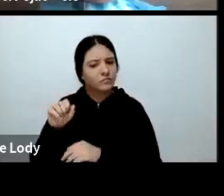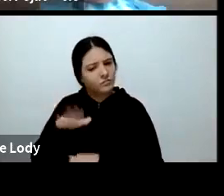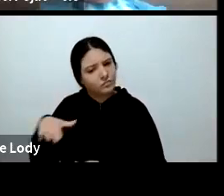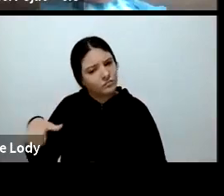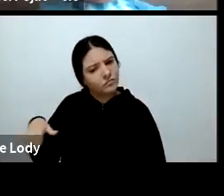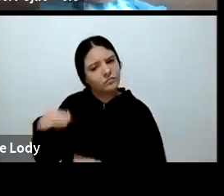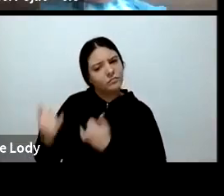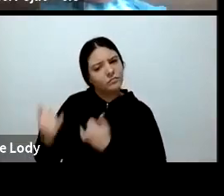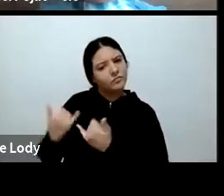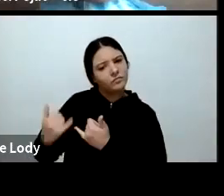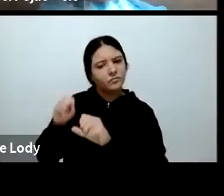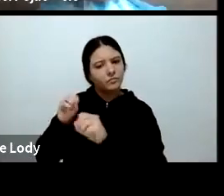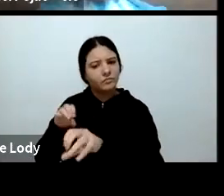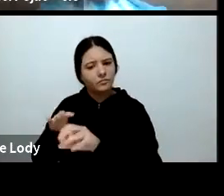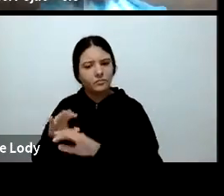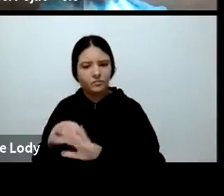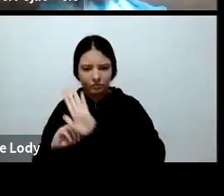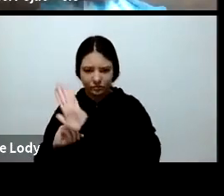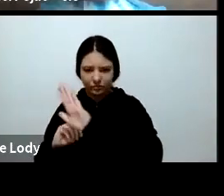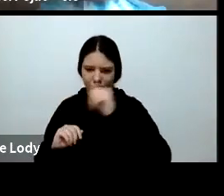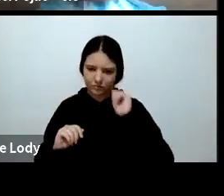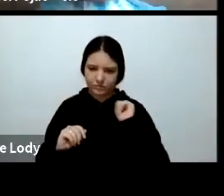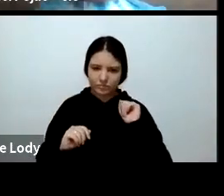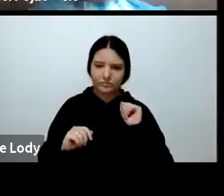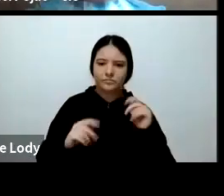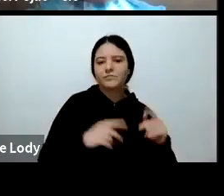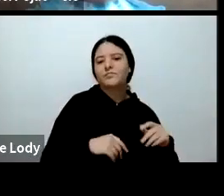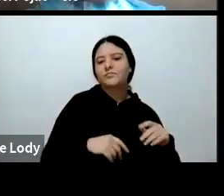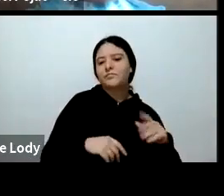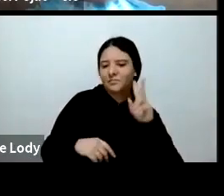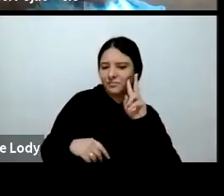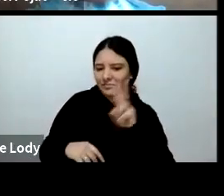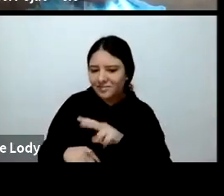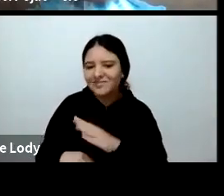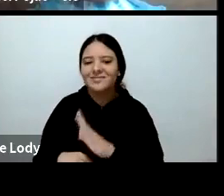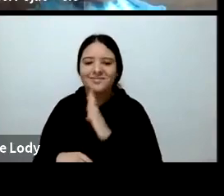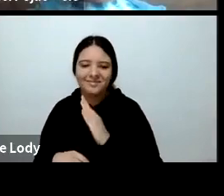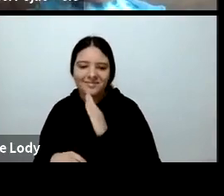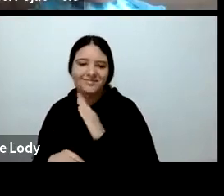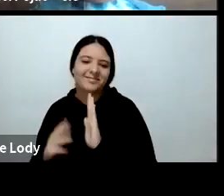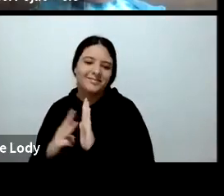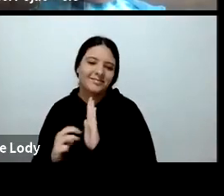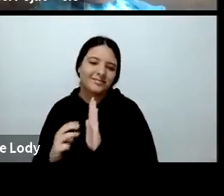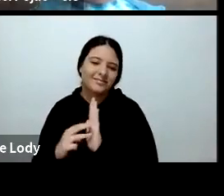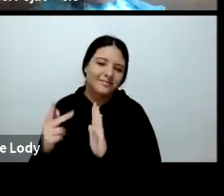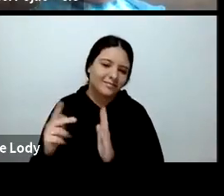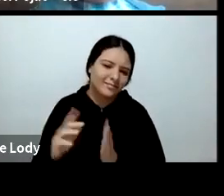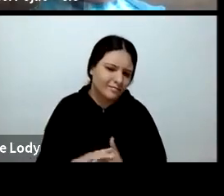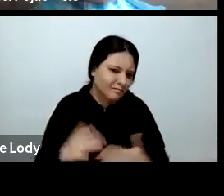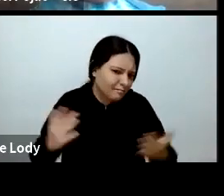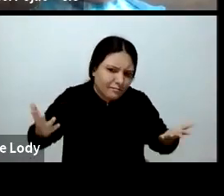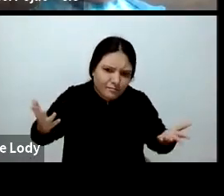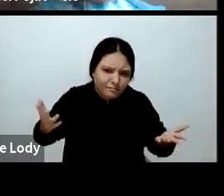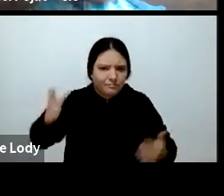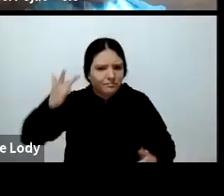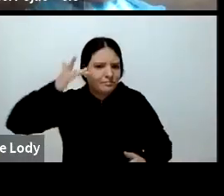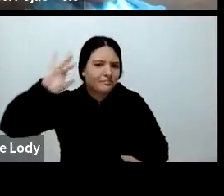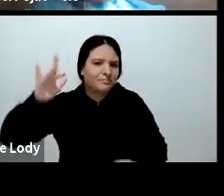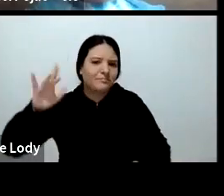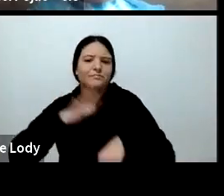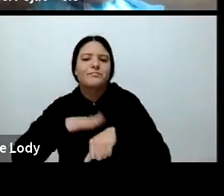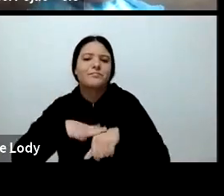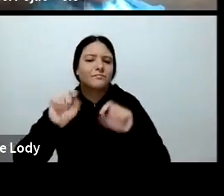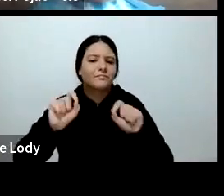brincadeira. Eu falei, peraí que eu vou aí, me fala que eu quero conhecer esse seu método. E ela falou, eu não sei o que eu faço. Então, ela